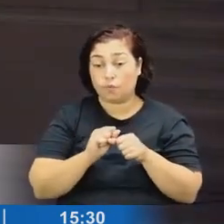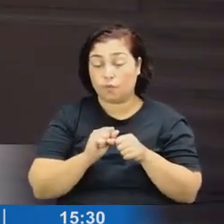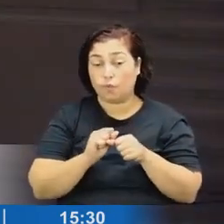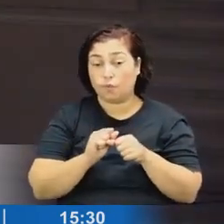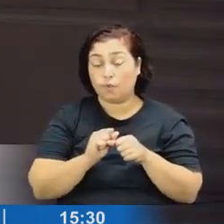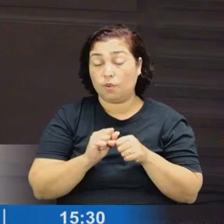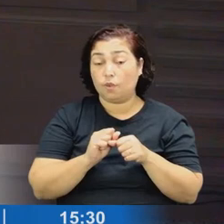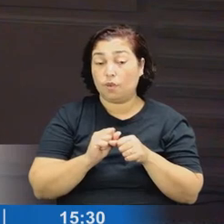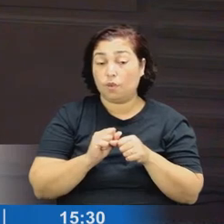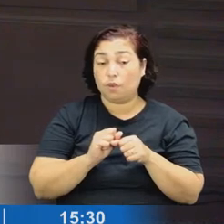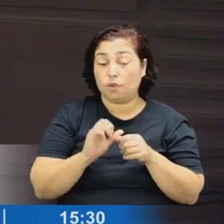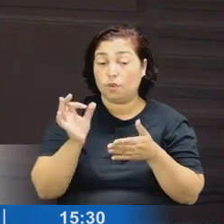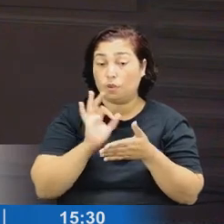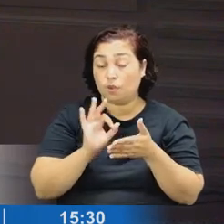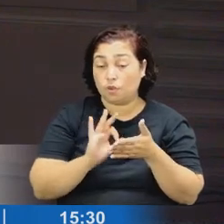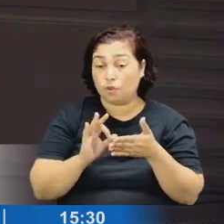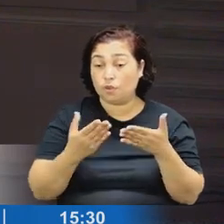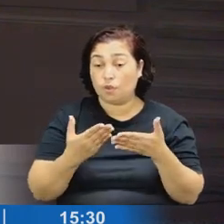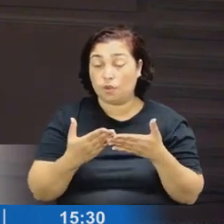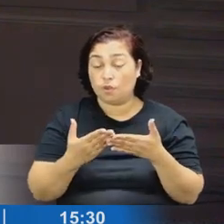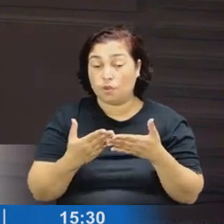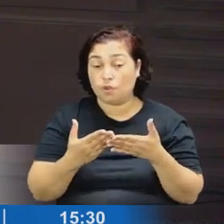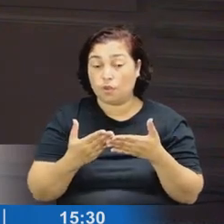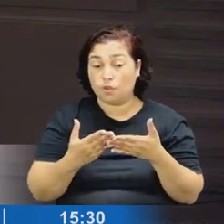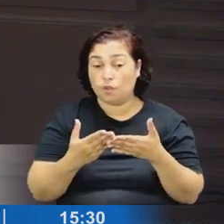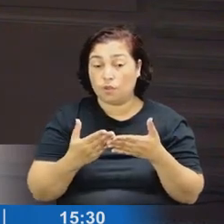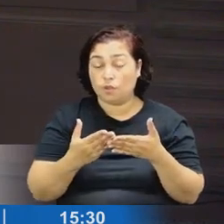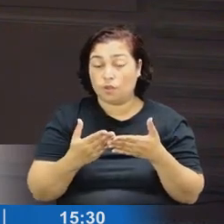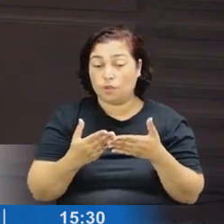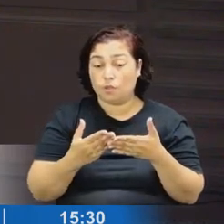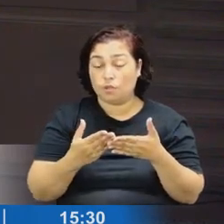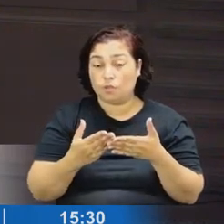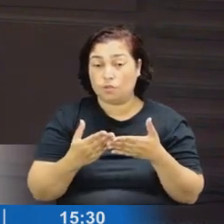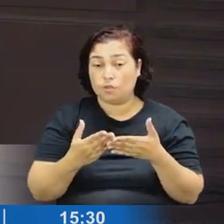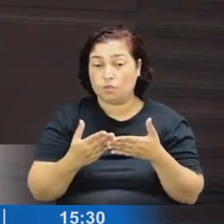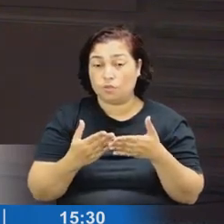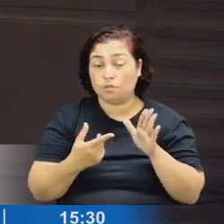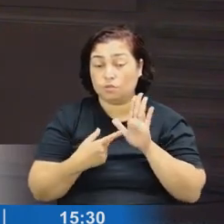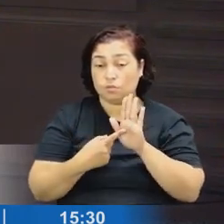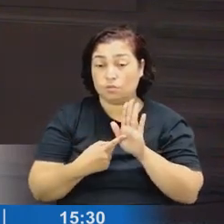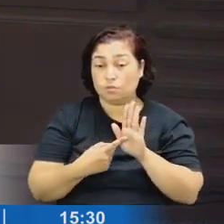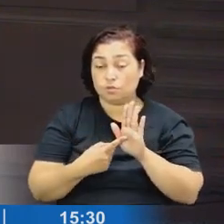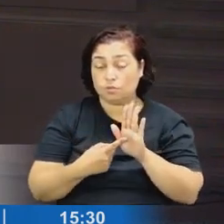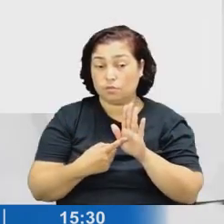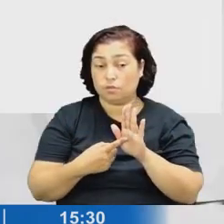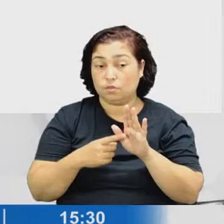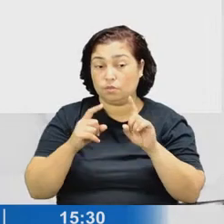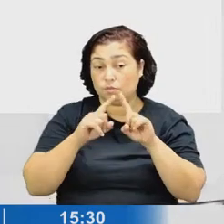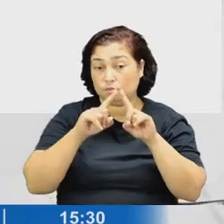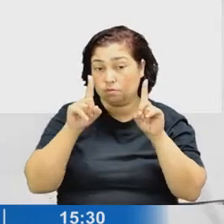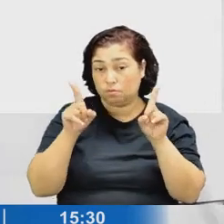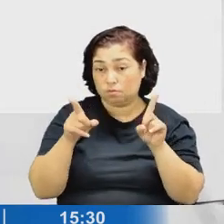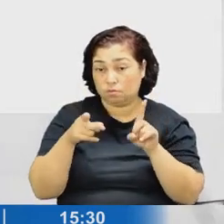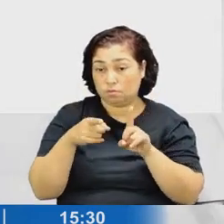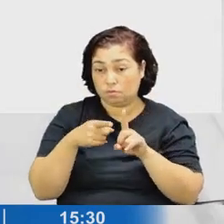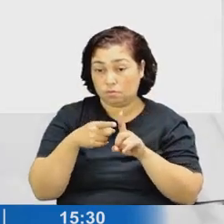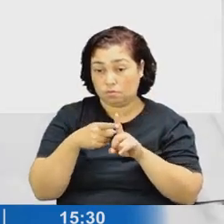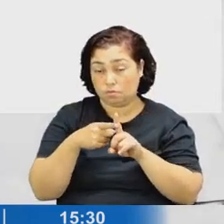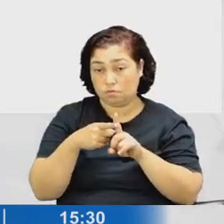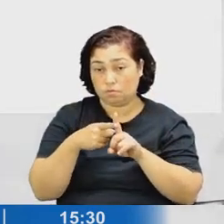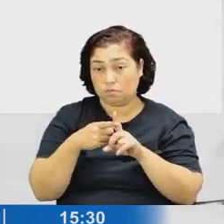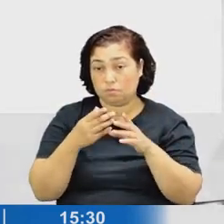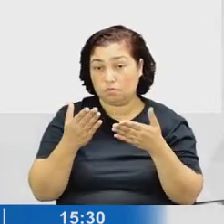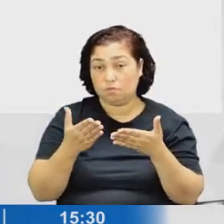a caneta e vamos ver assim ó minha causa ah eu vou de zero Aqui é zero aqui é 10 tá minha causa tá